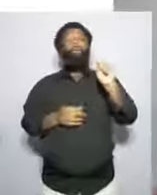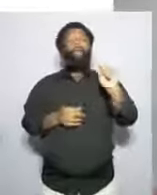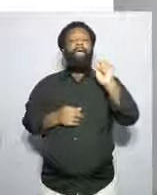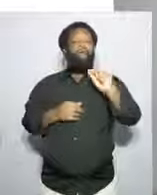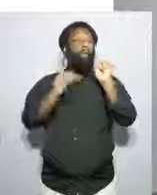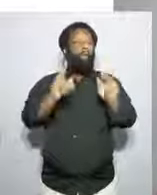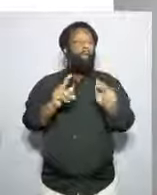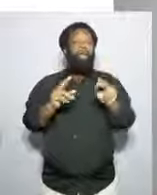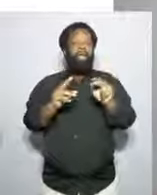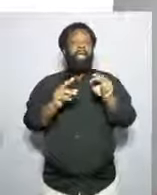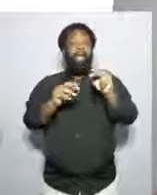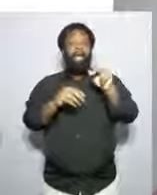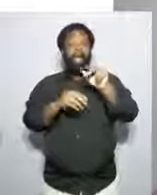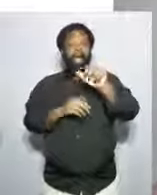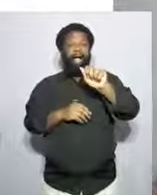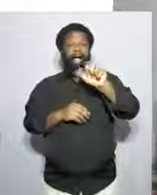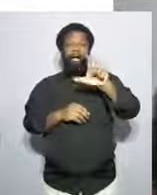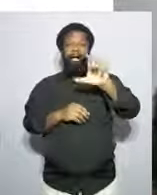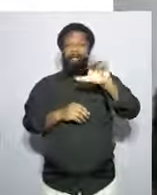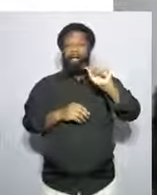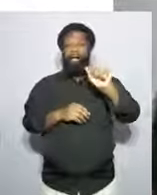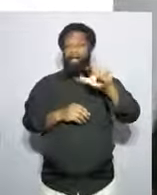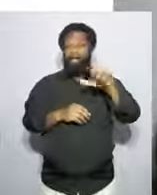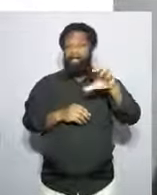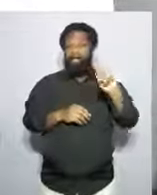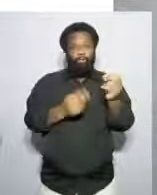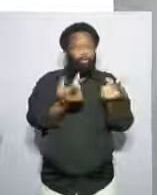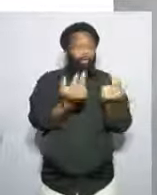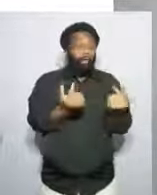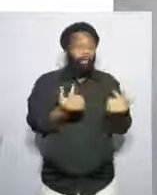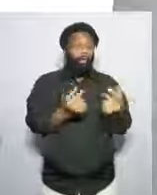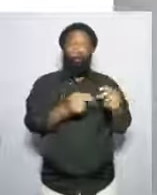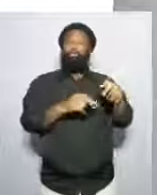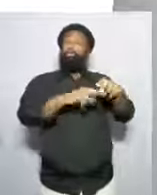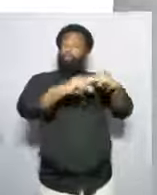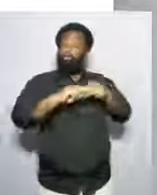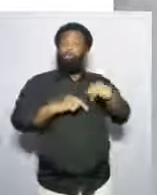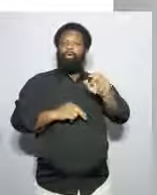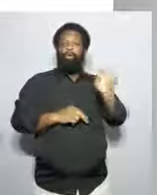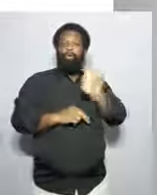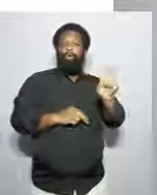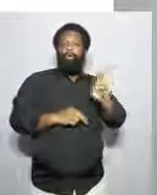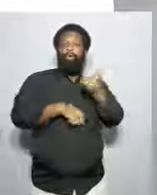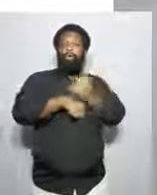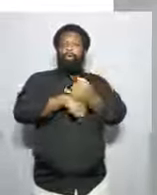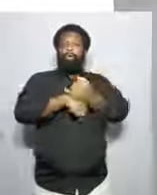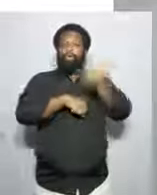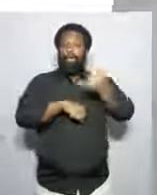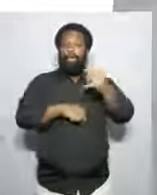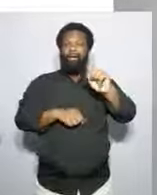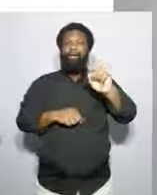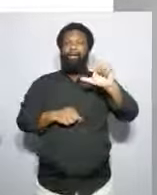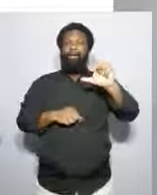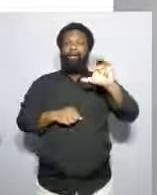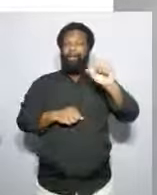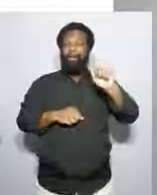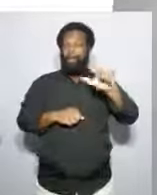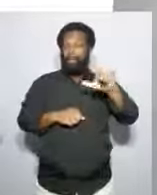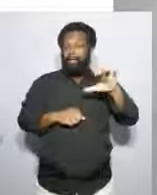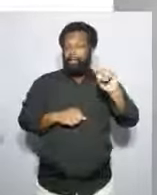que caráter alcalino. Então, por isso que eles receberam o nome de metais alcalinos. com exceção